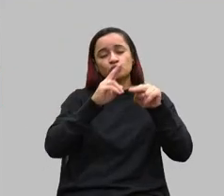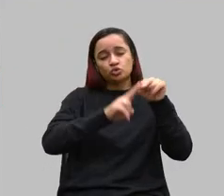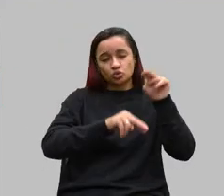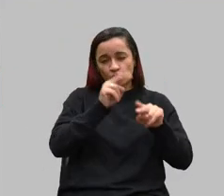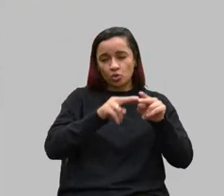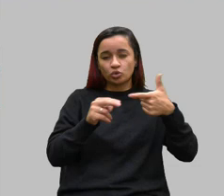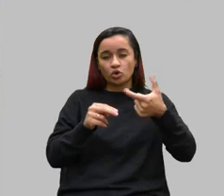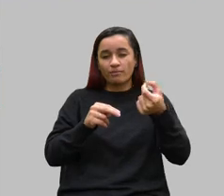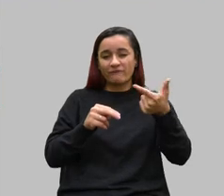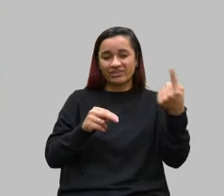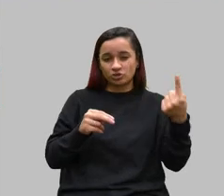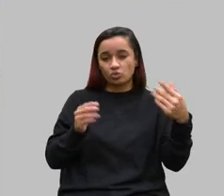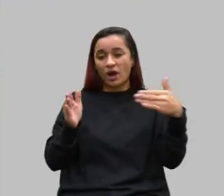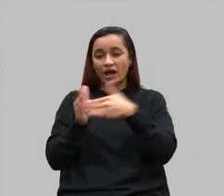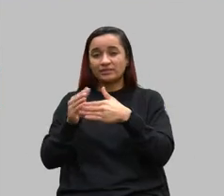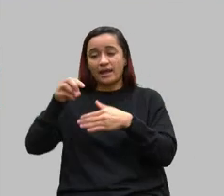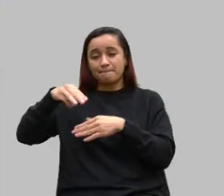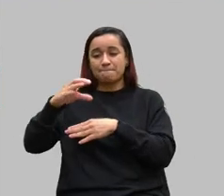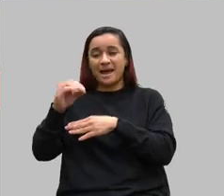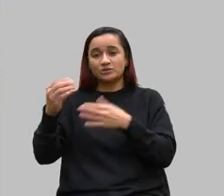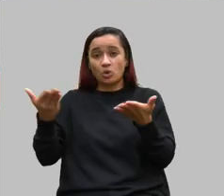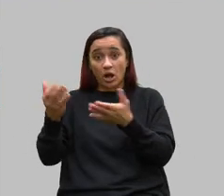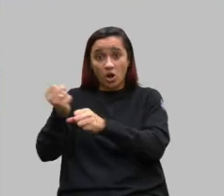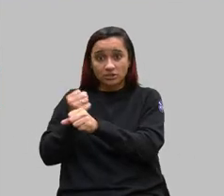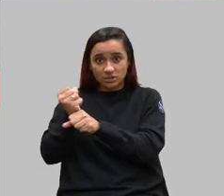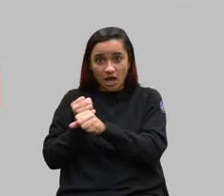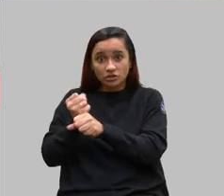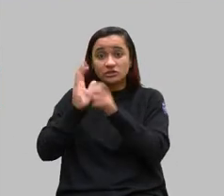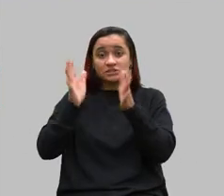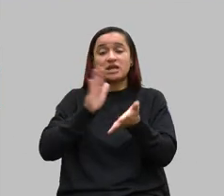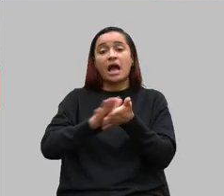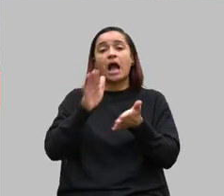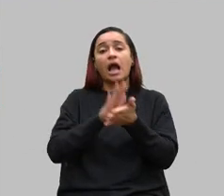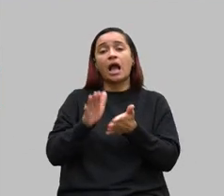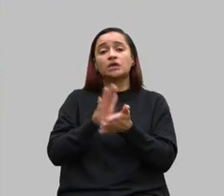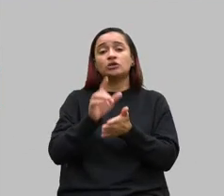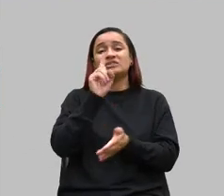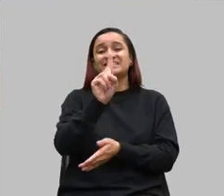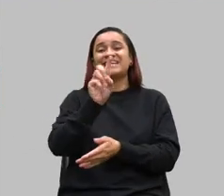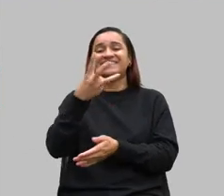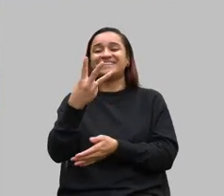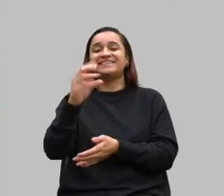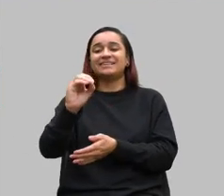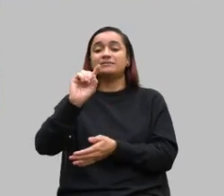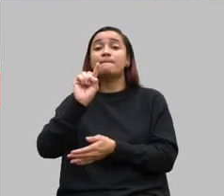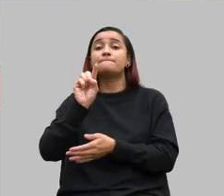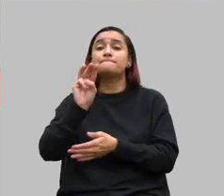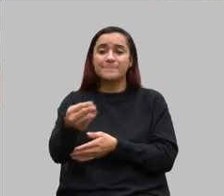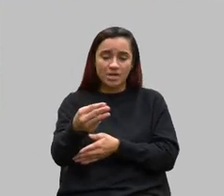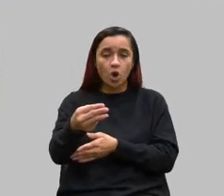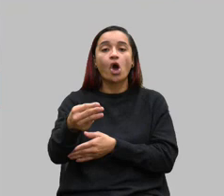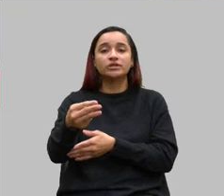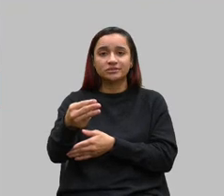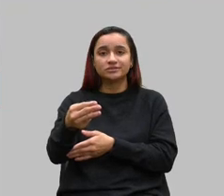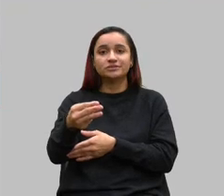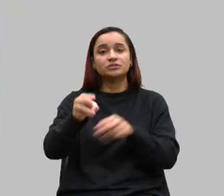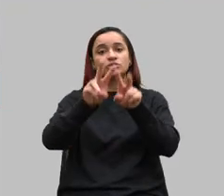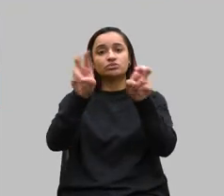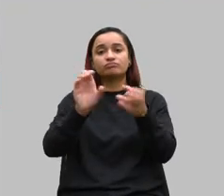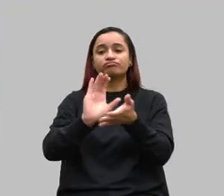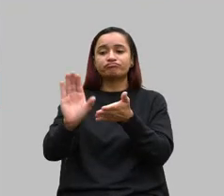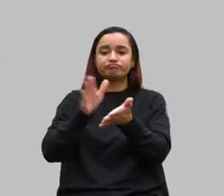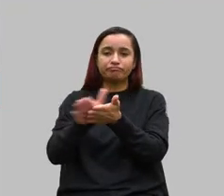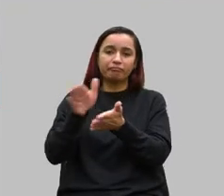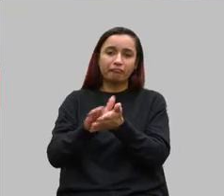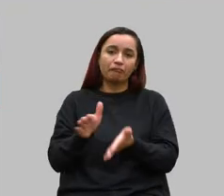gastou 130 milhões repito 130 milhões na forma de subsídio para